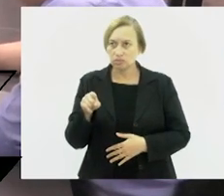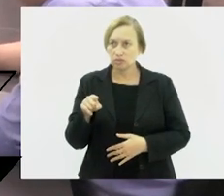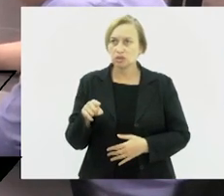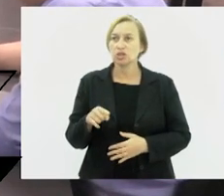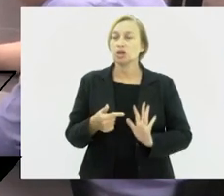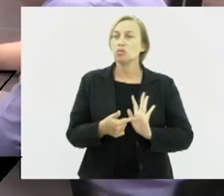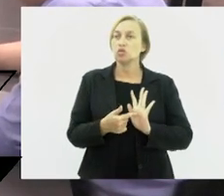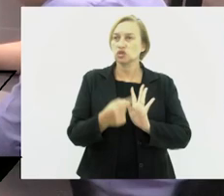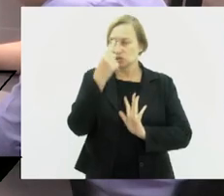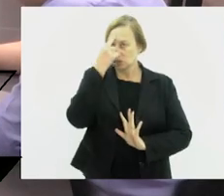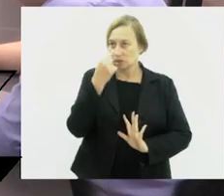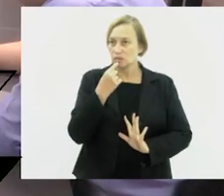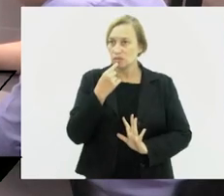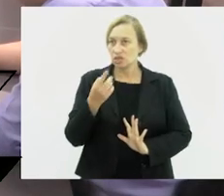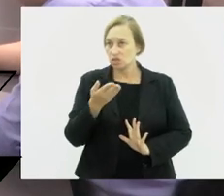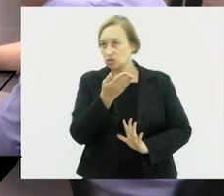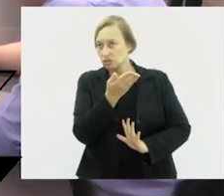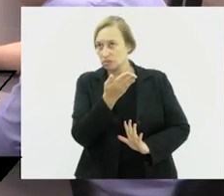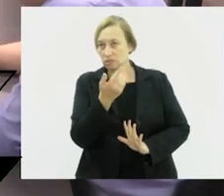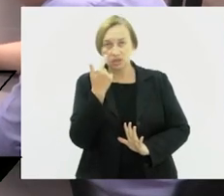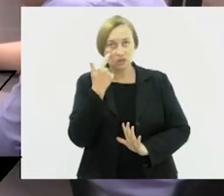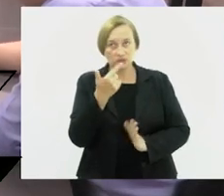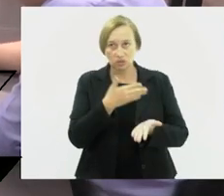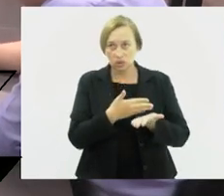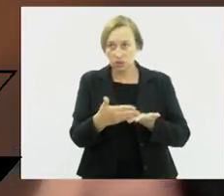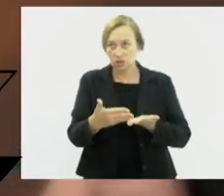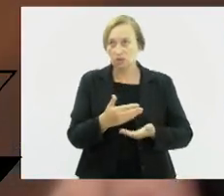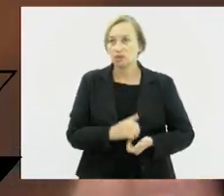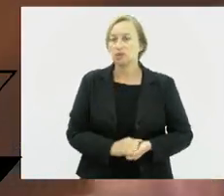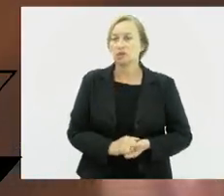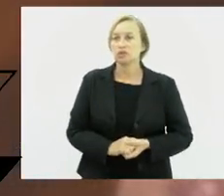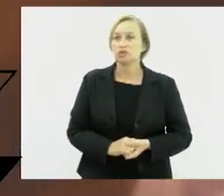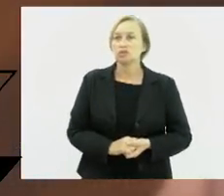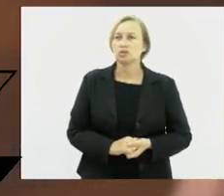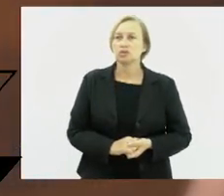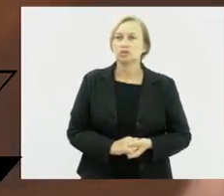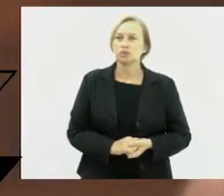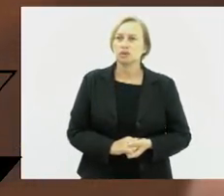Queria mostrar essa imagem aqui para vocês de início.